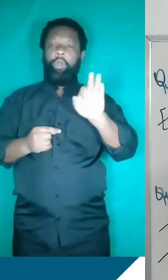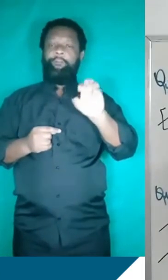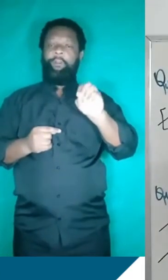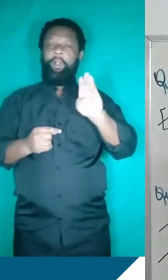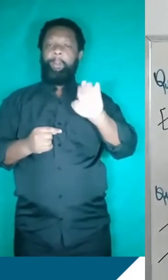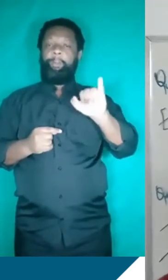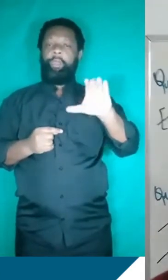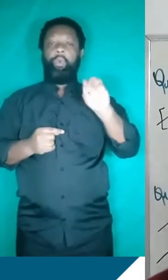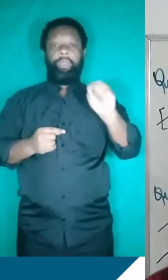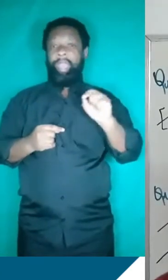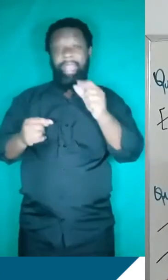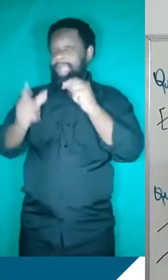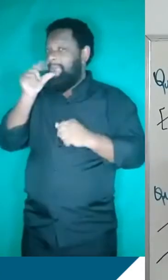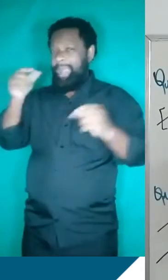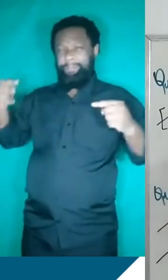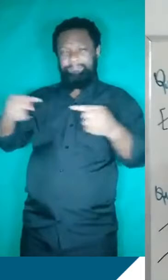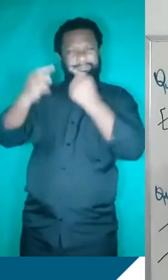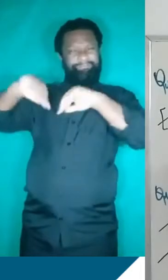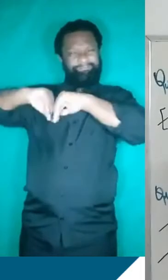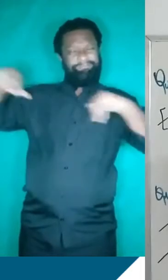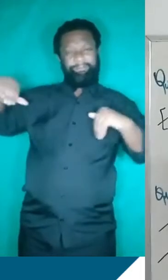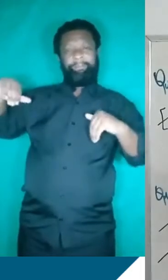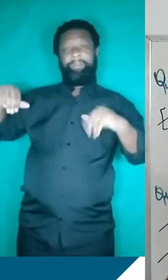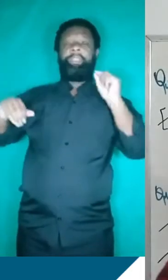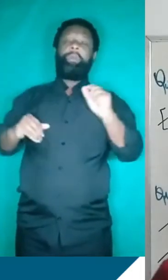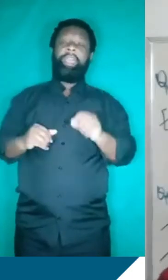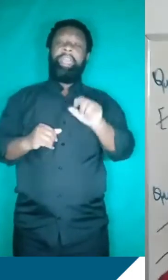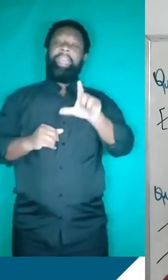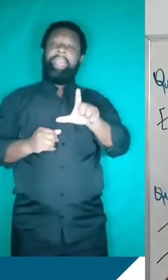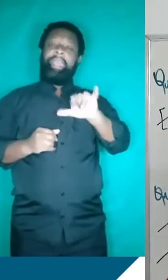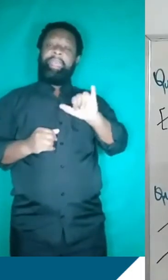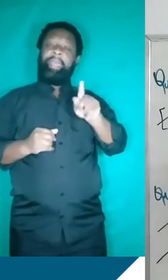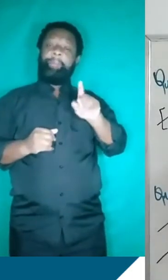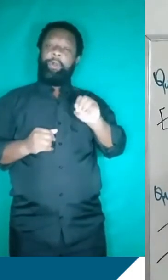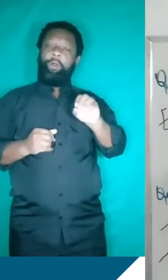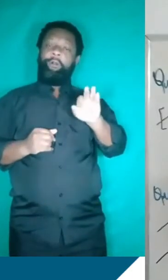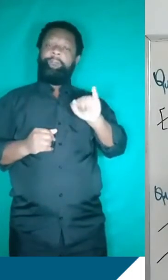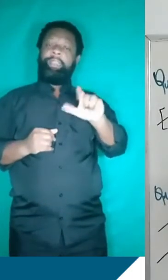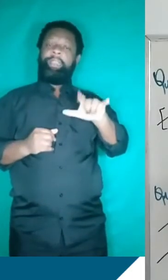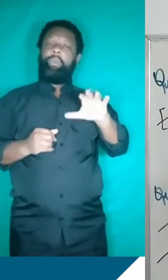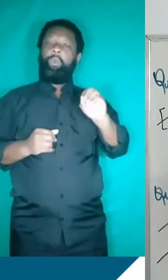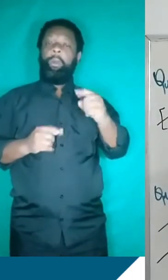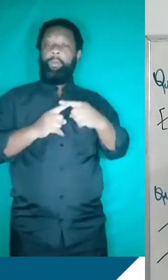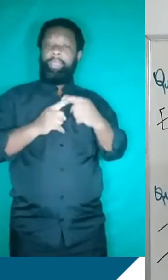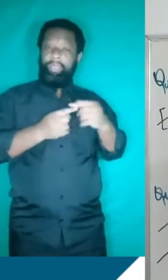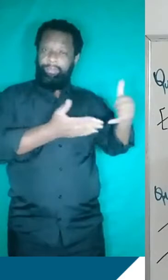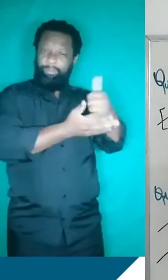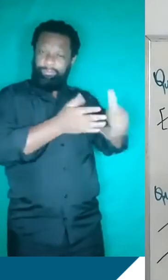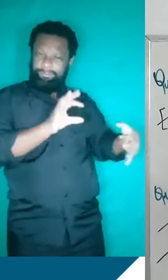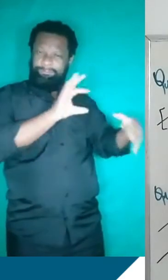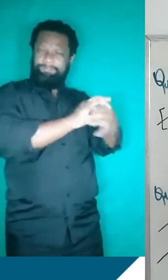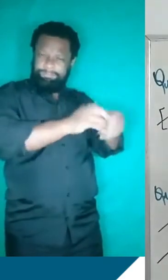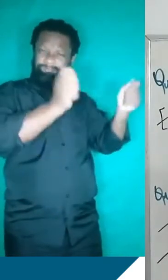interage bem com a água que é polar. Sendo assim, ele é lipofílico, por interagir muito bem com